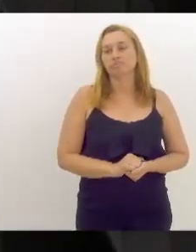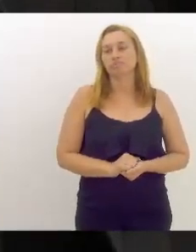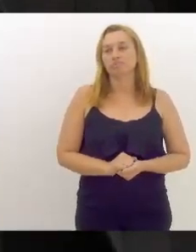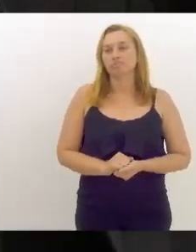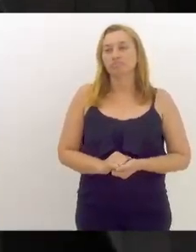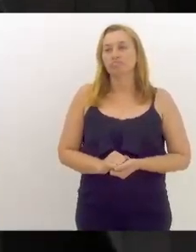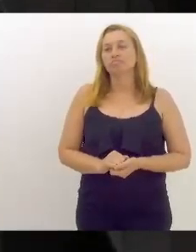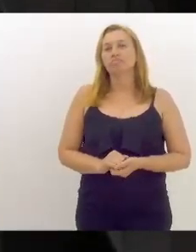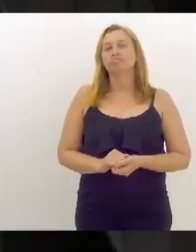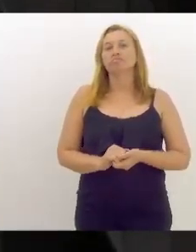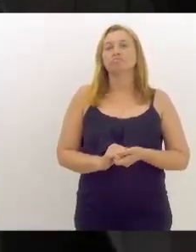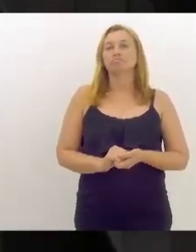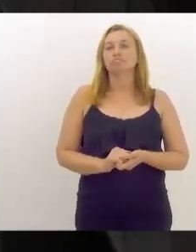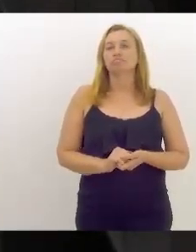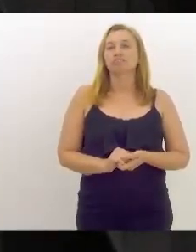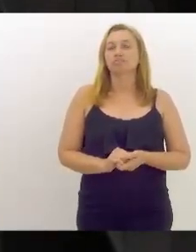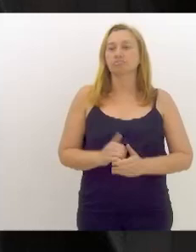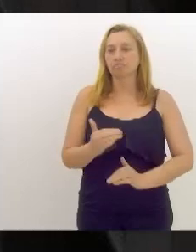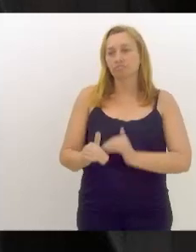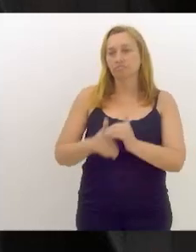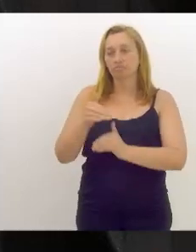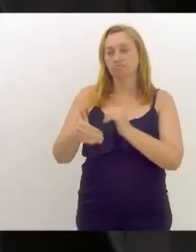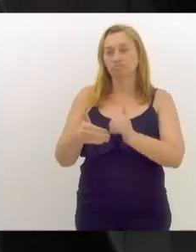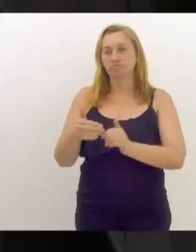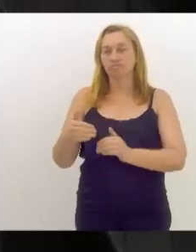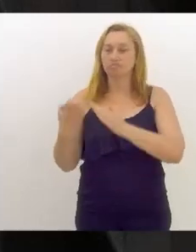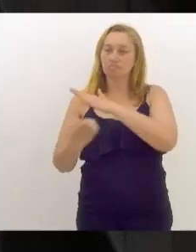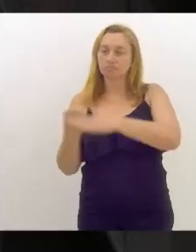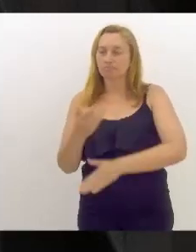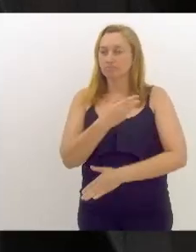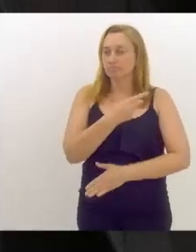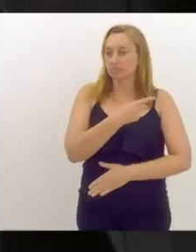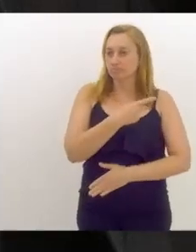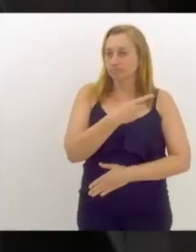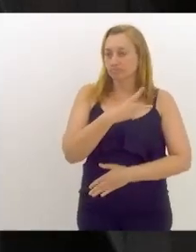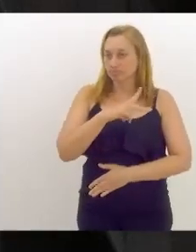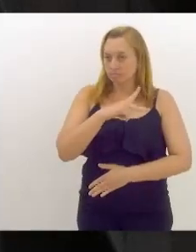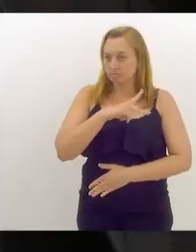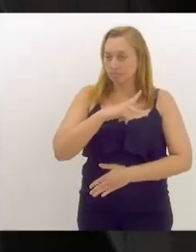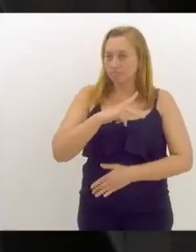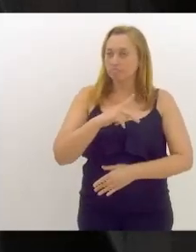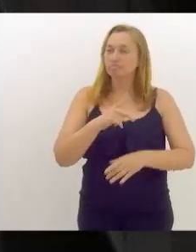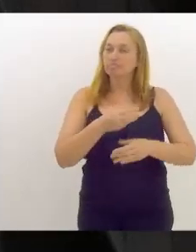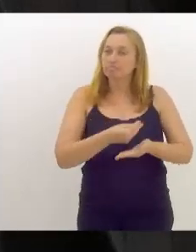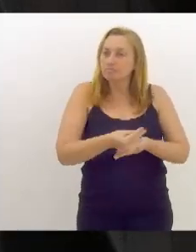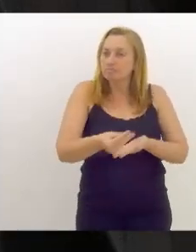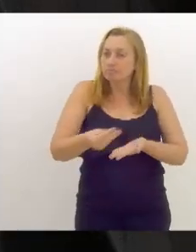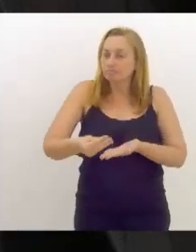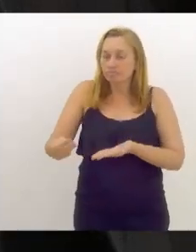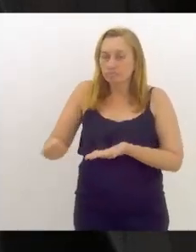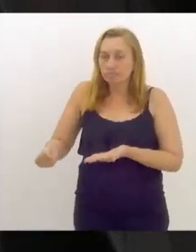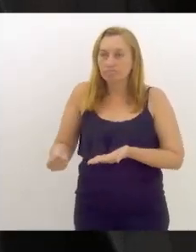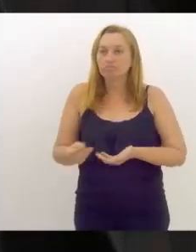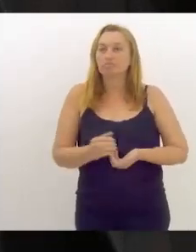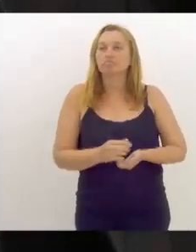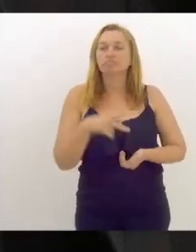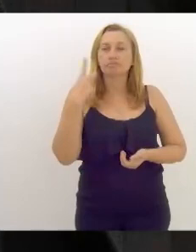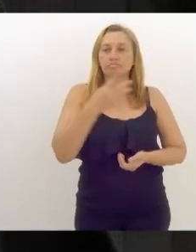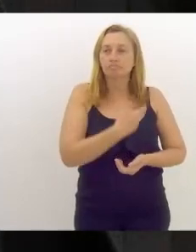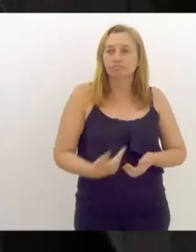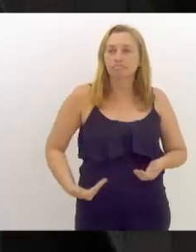empresas privadas, para distribuir com aqueles, em políticas públicas, com aqueles que são